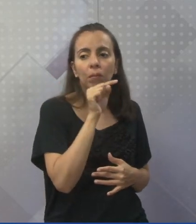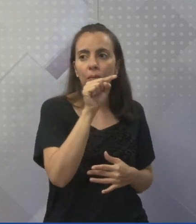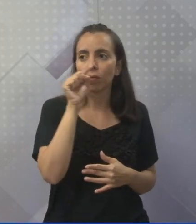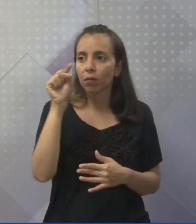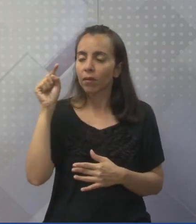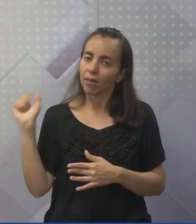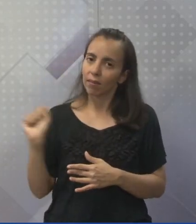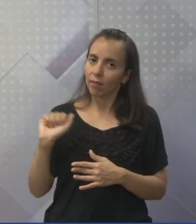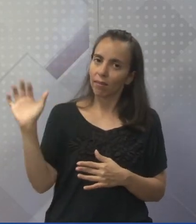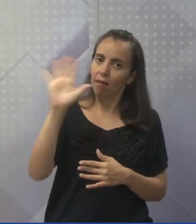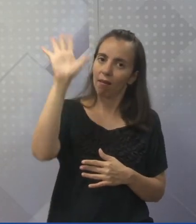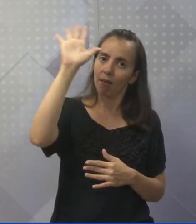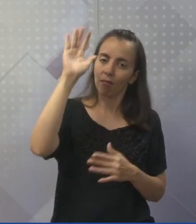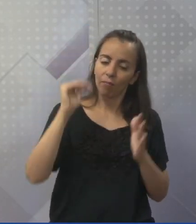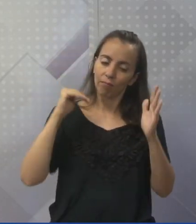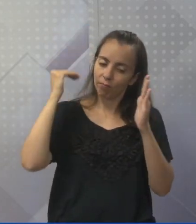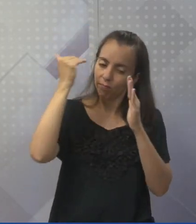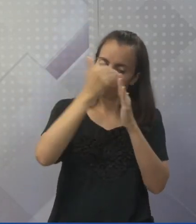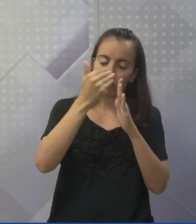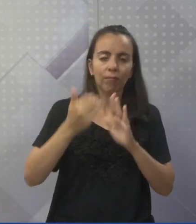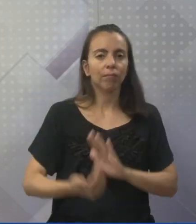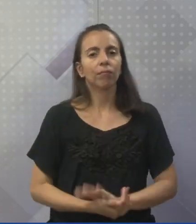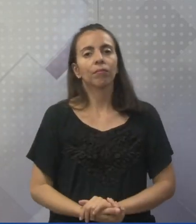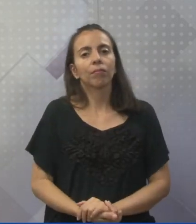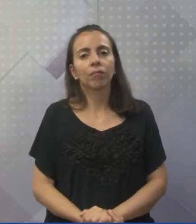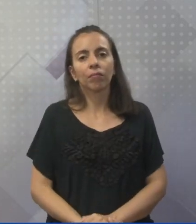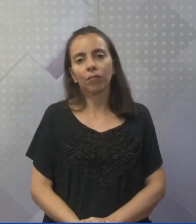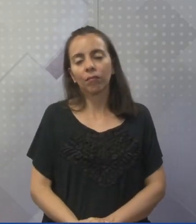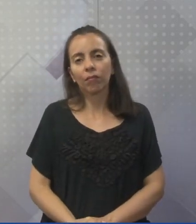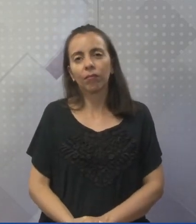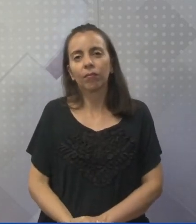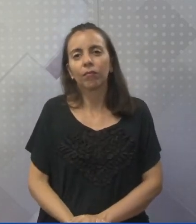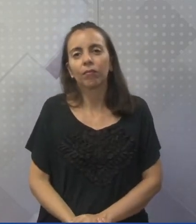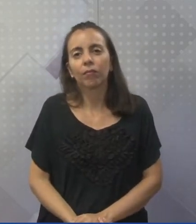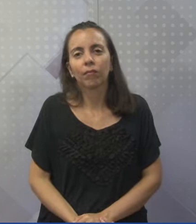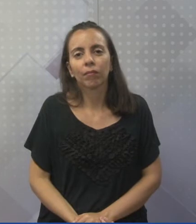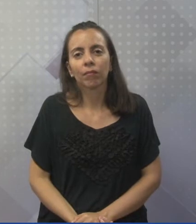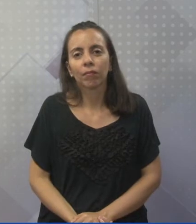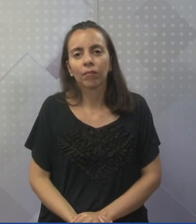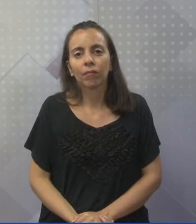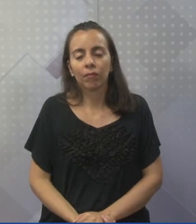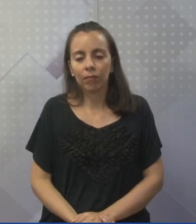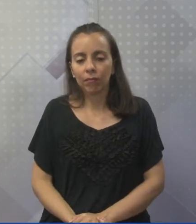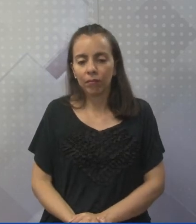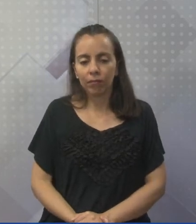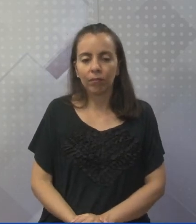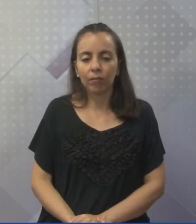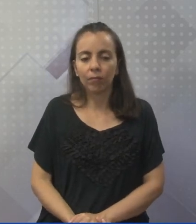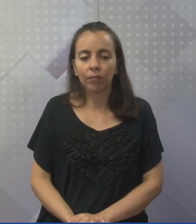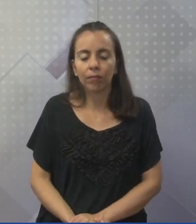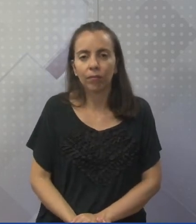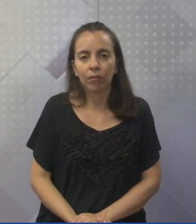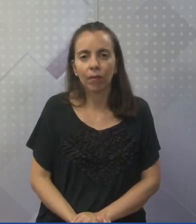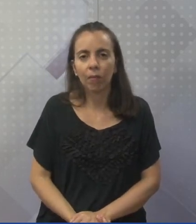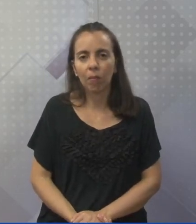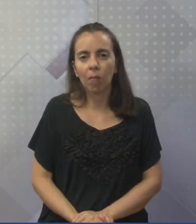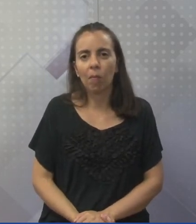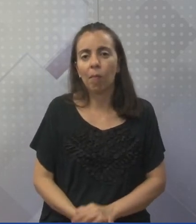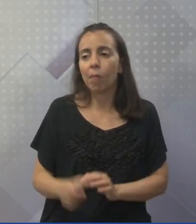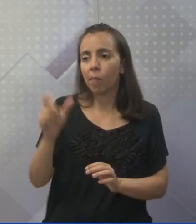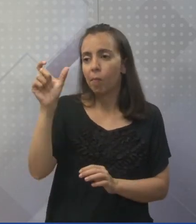If they had another opportunity, they would travel to the USA. Se eles tivessem outra